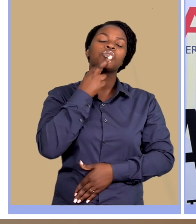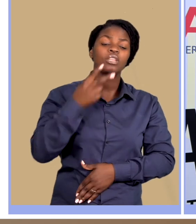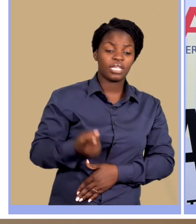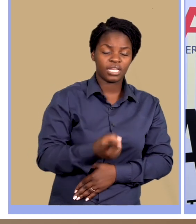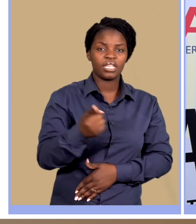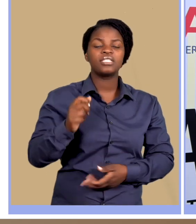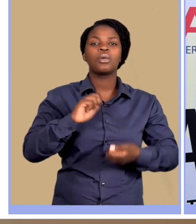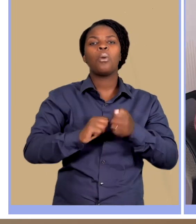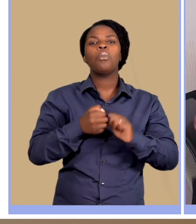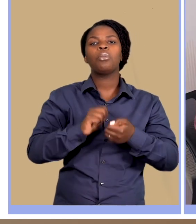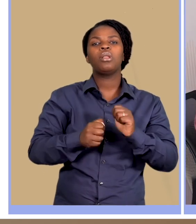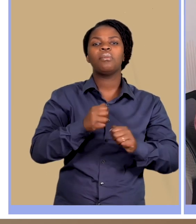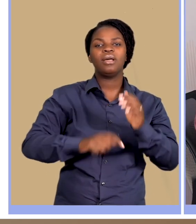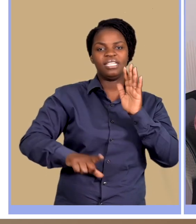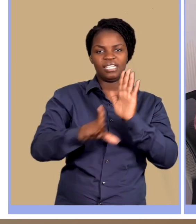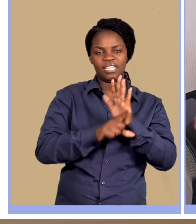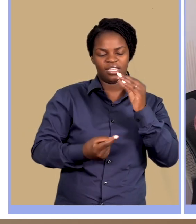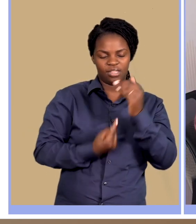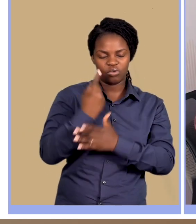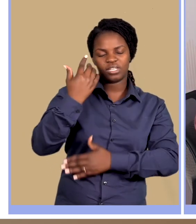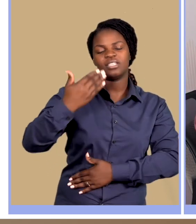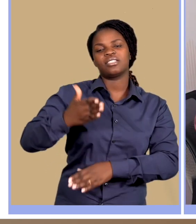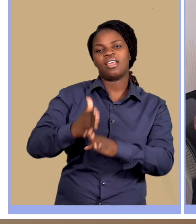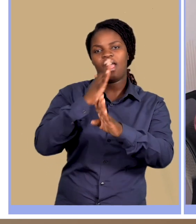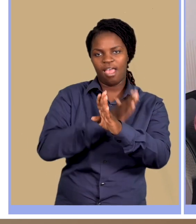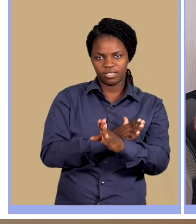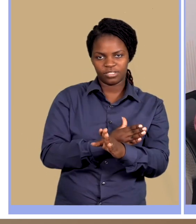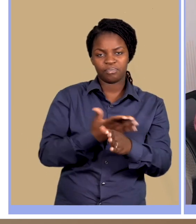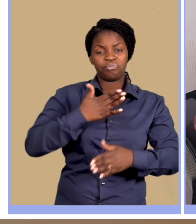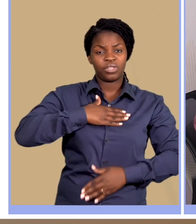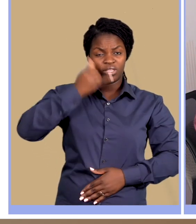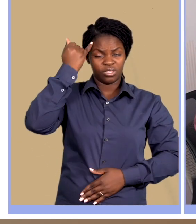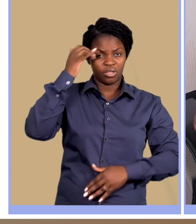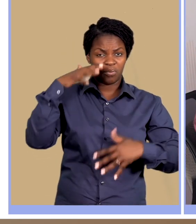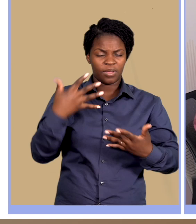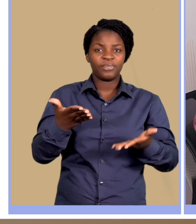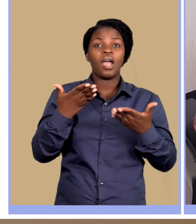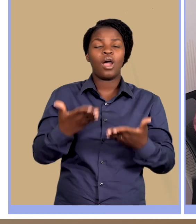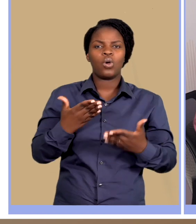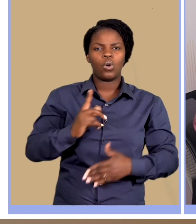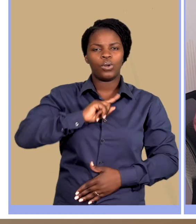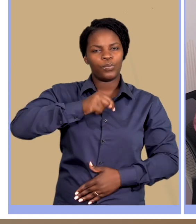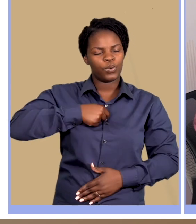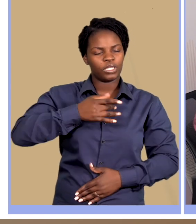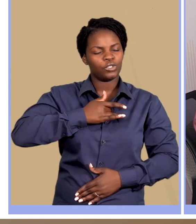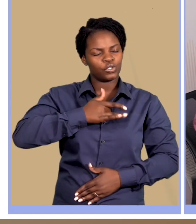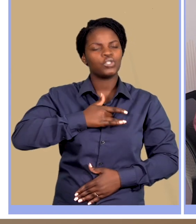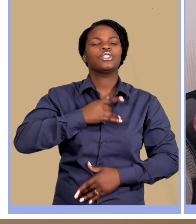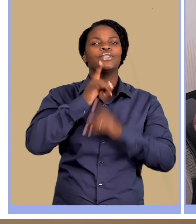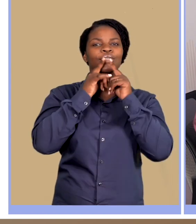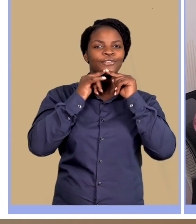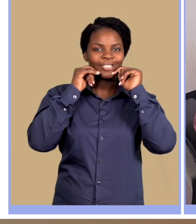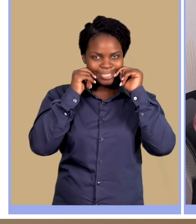lacuna de legislação que existia. Então, penso que nesta primeira fase temos que nos dar de satisfeitos pelo